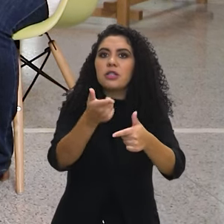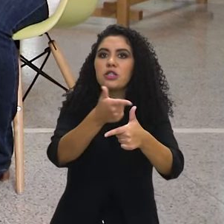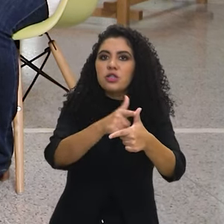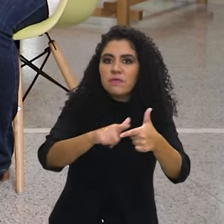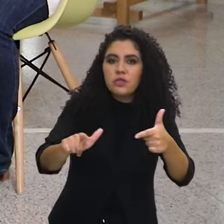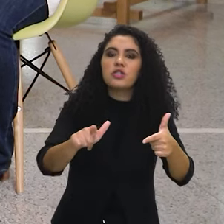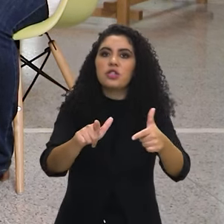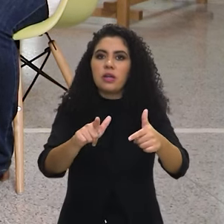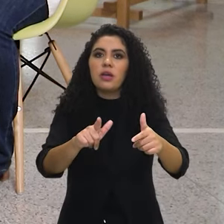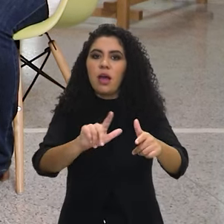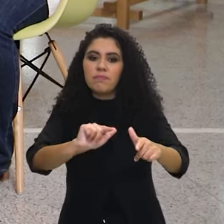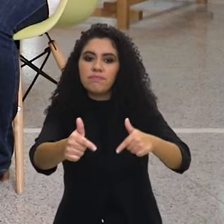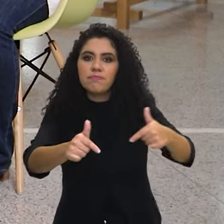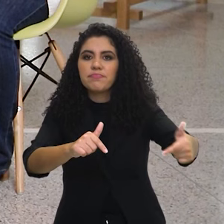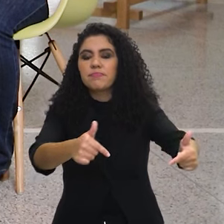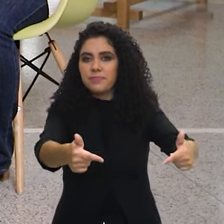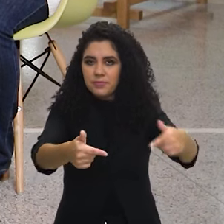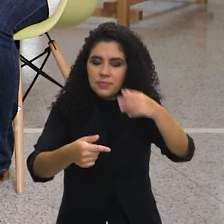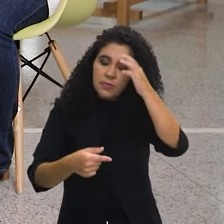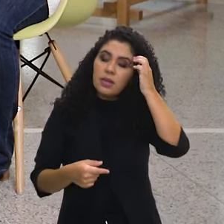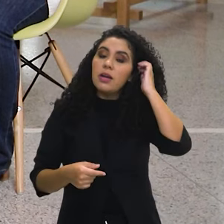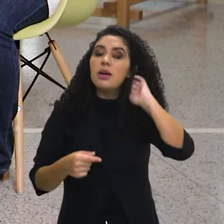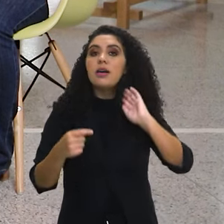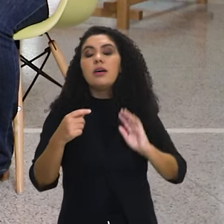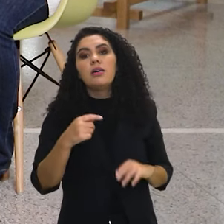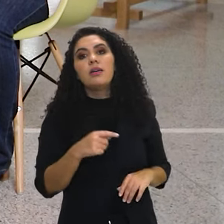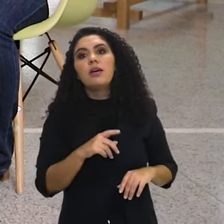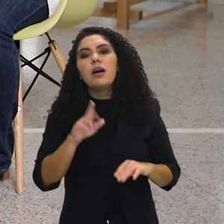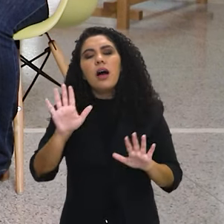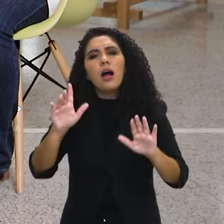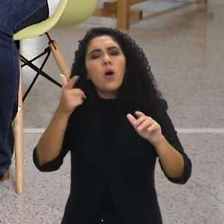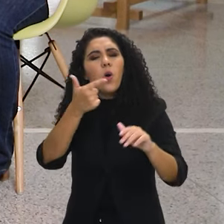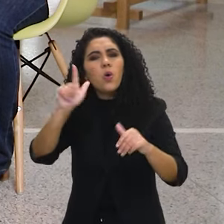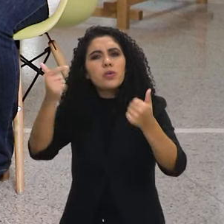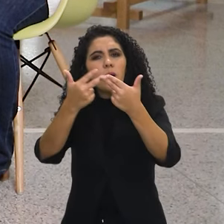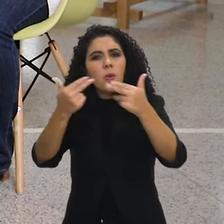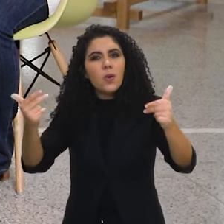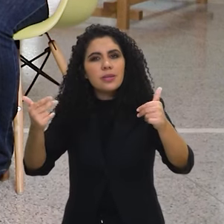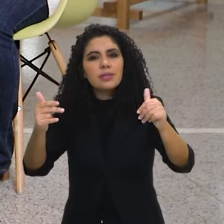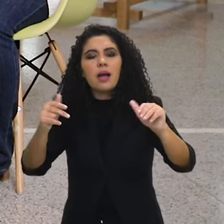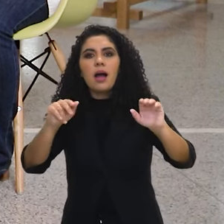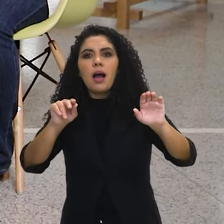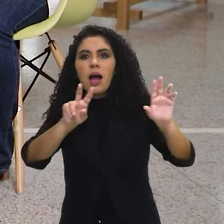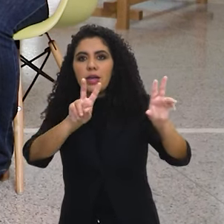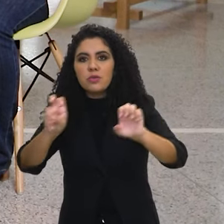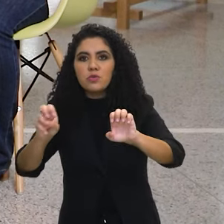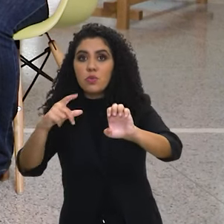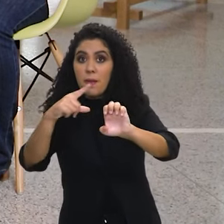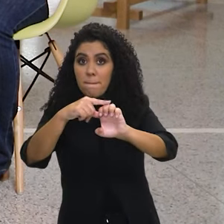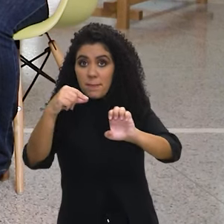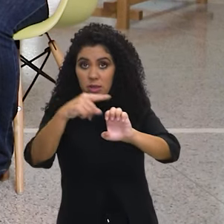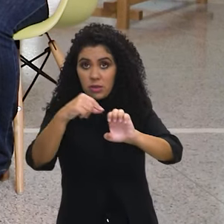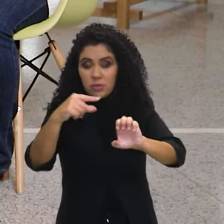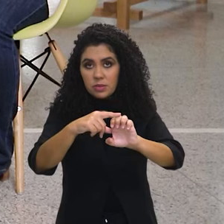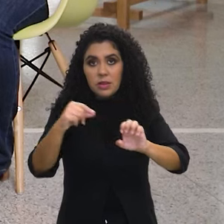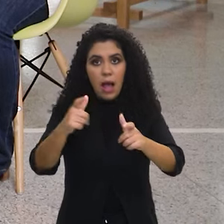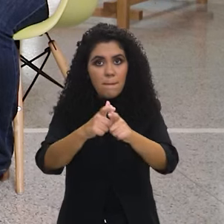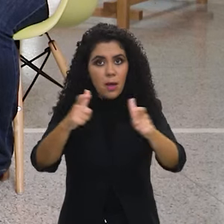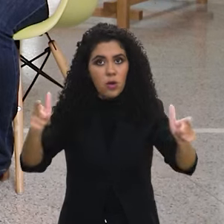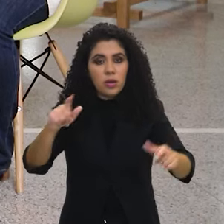da divisão sexual do trabalho outra coisa que me chamou atenção é sobre o empreendedorismo também né as mulheres